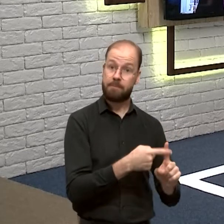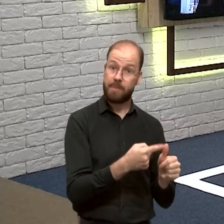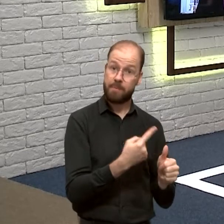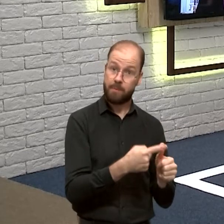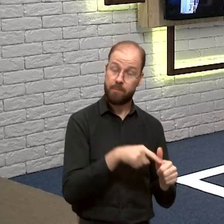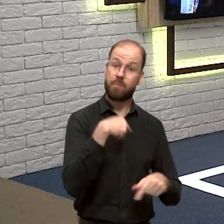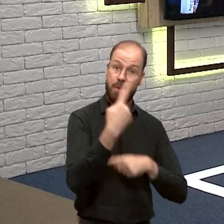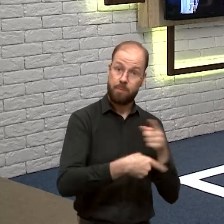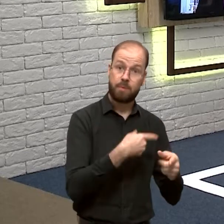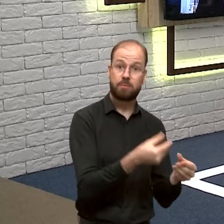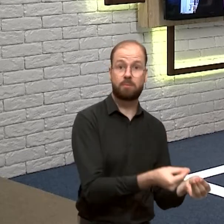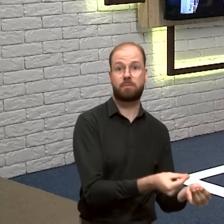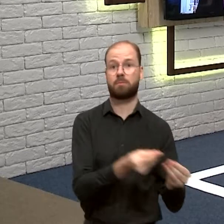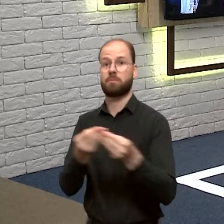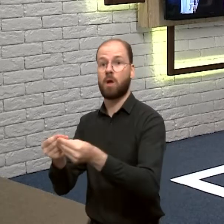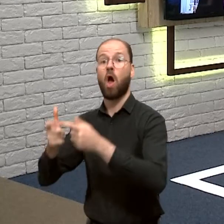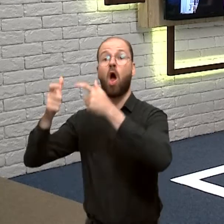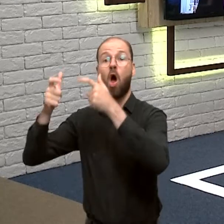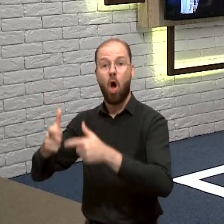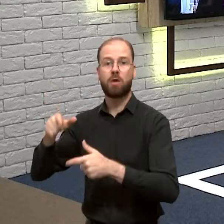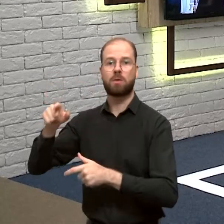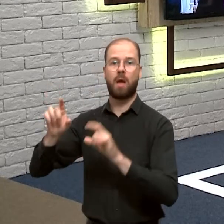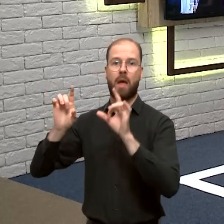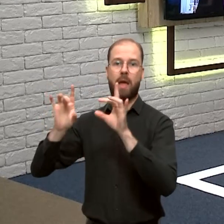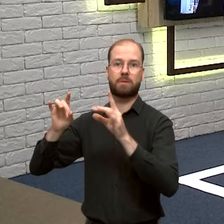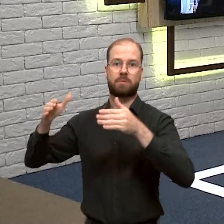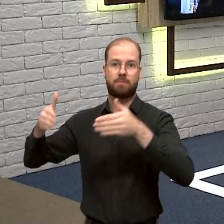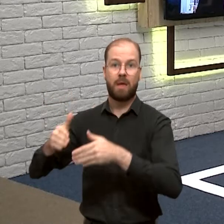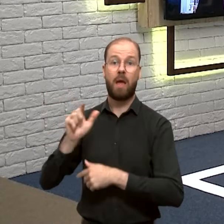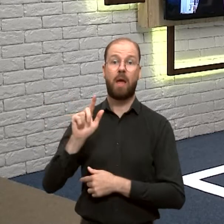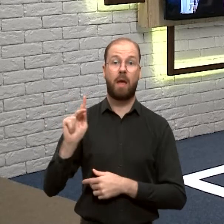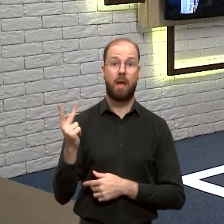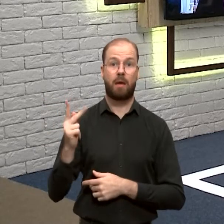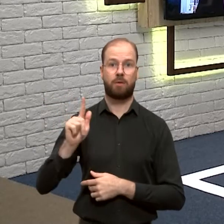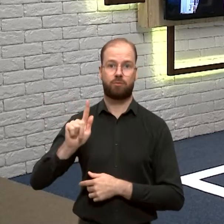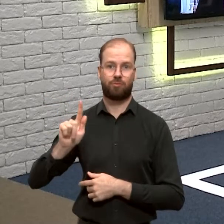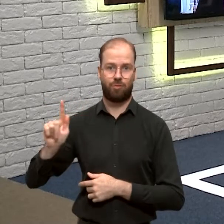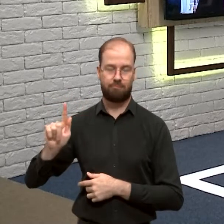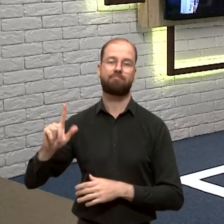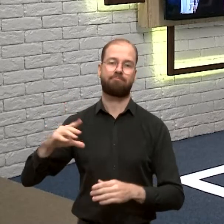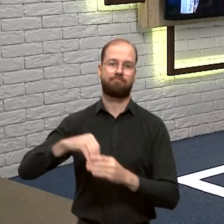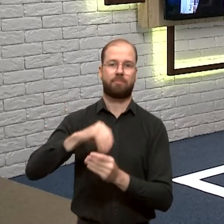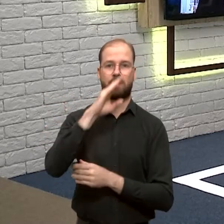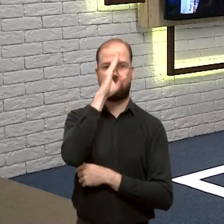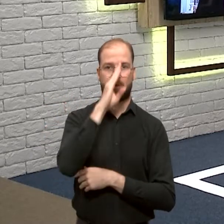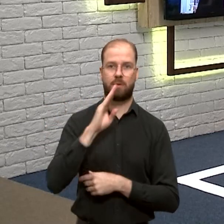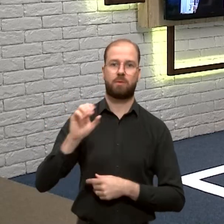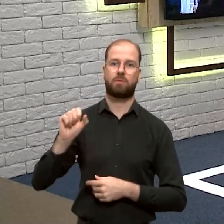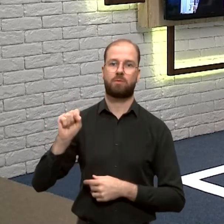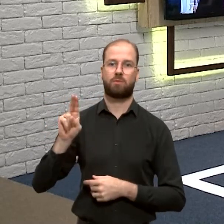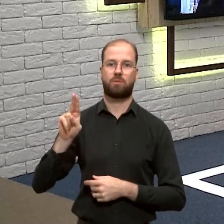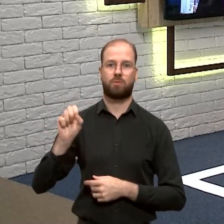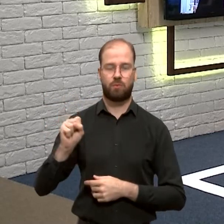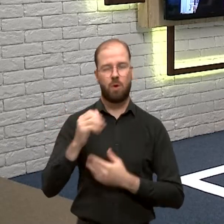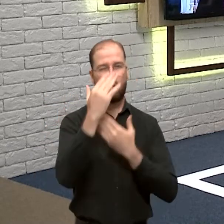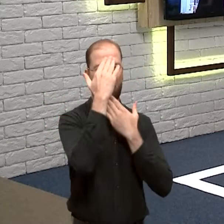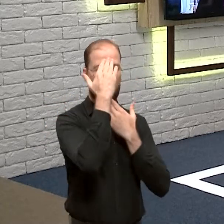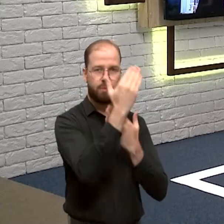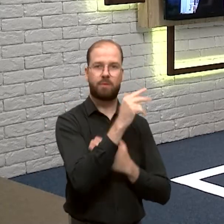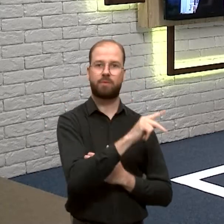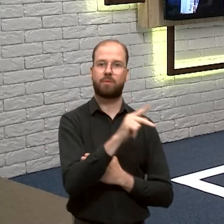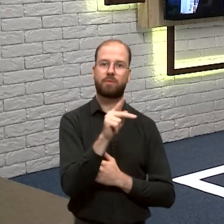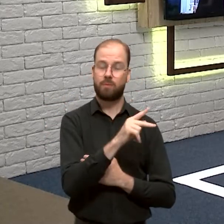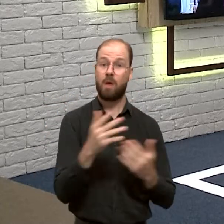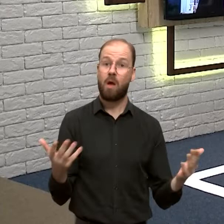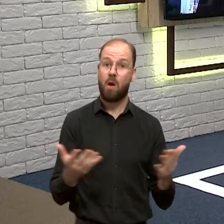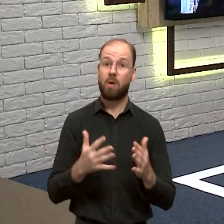investigação especializada lá no HGG, pelo SUS. Obrigada, professora, pela orientação. Espero que a gente tenha ajudado. Para finalizar, queria